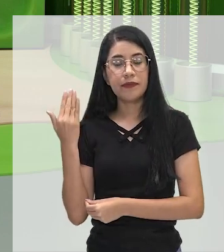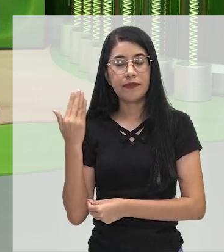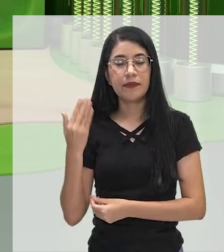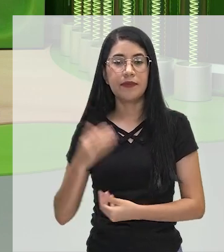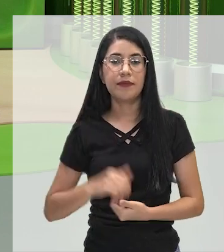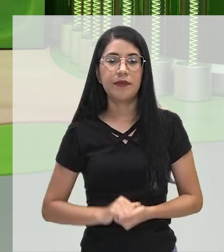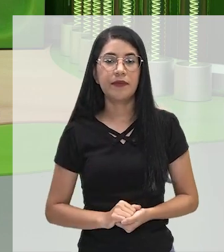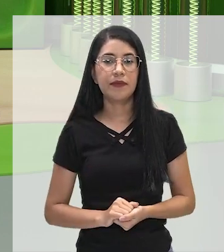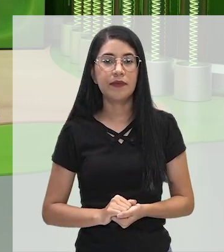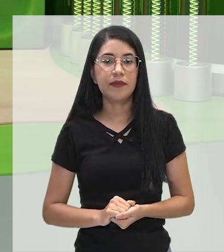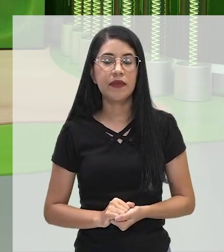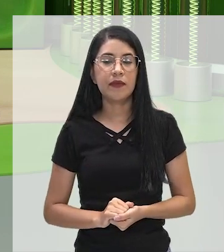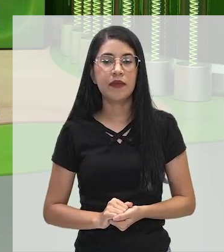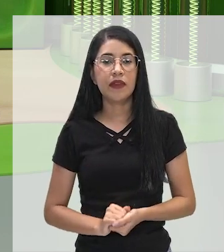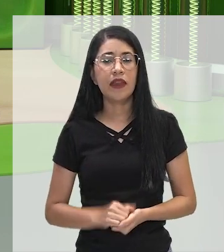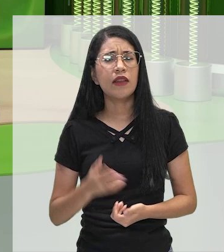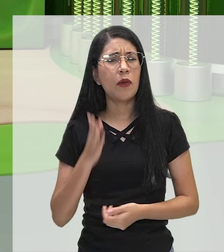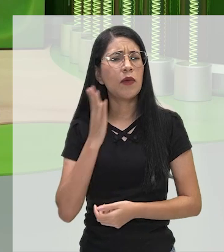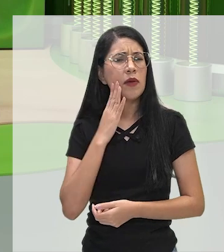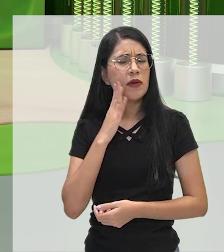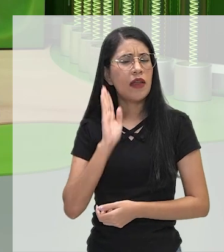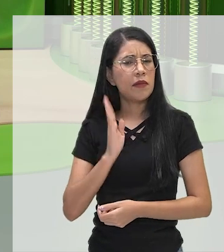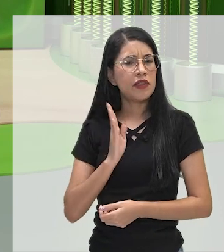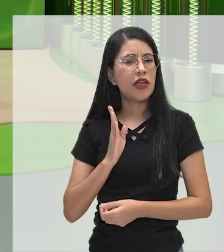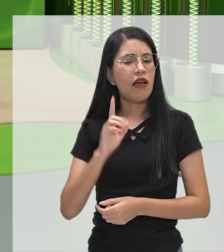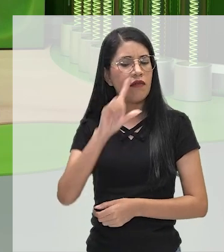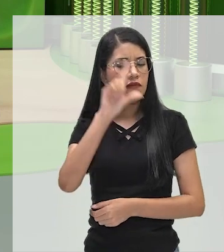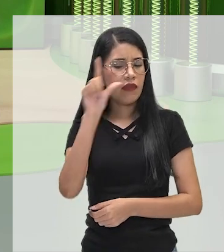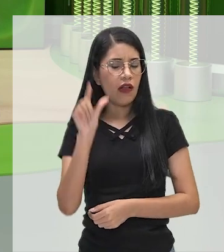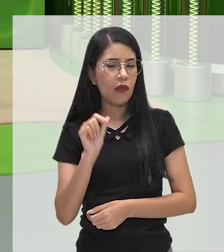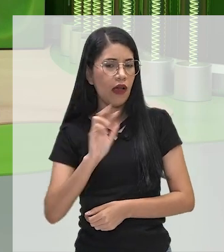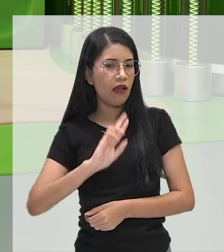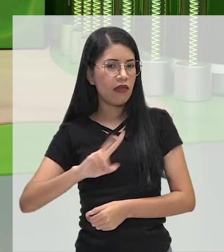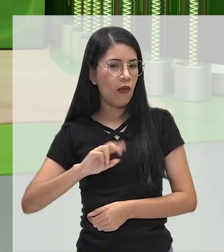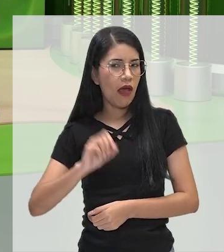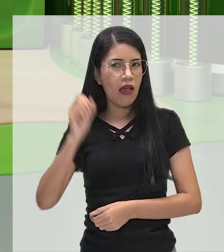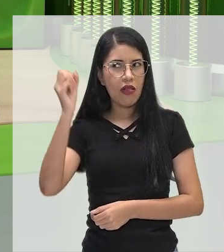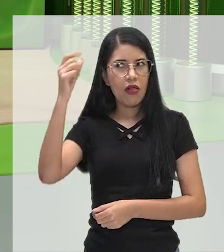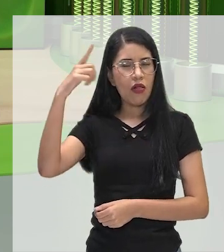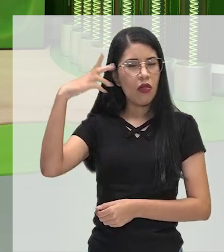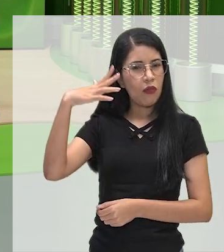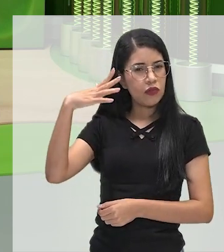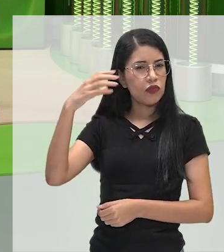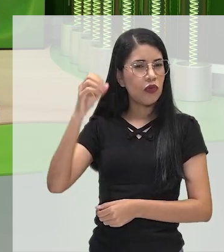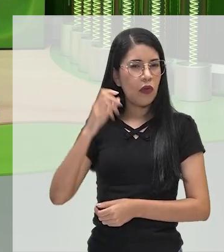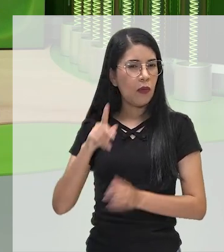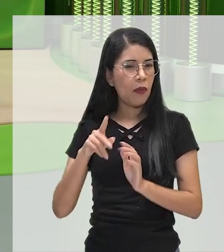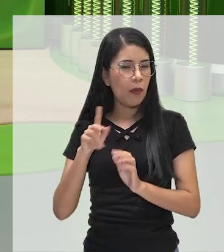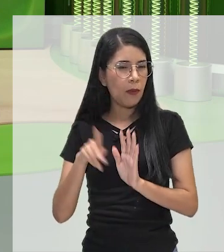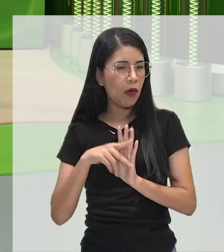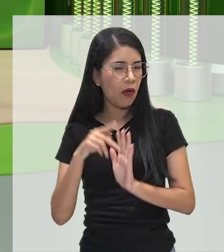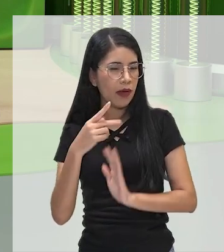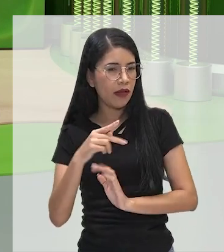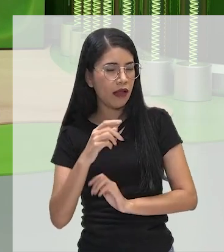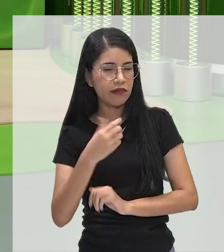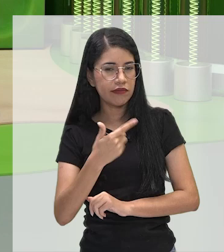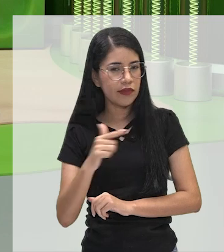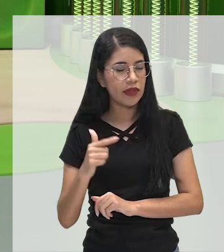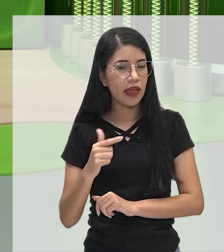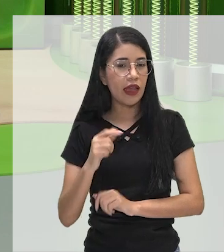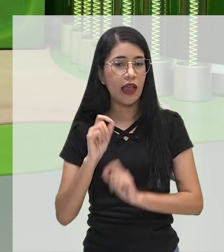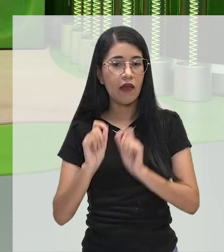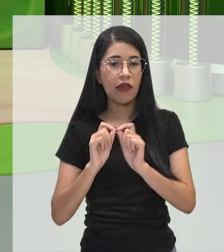está observando, Como a gente já sabe, a Lua ela não é um astro luminoso, ou seja, ela não emite luz própria. Ela